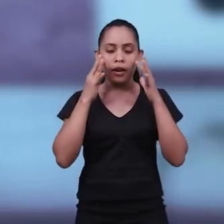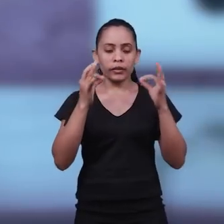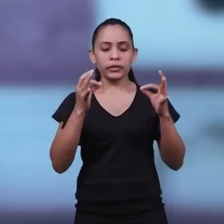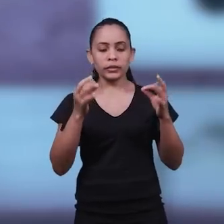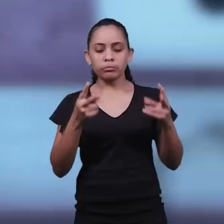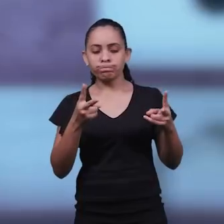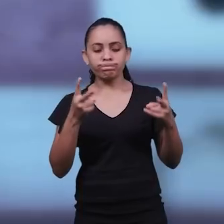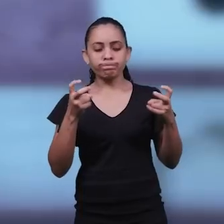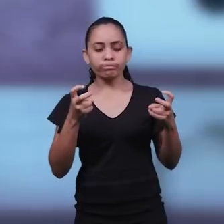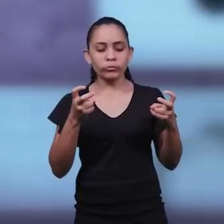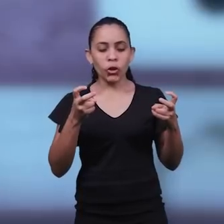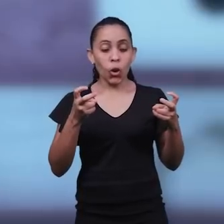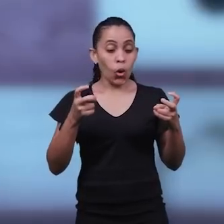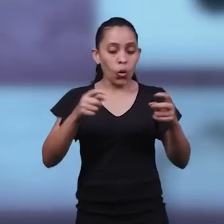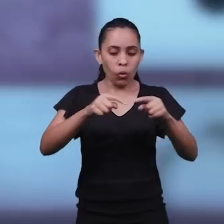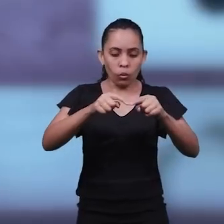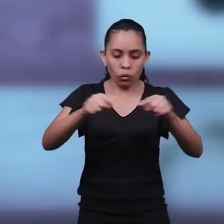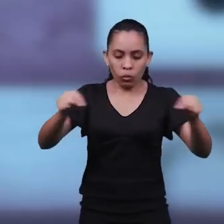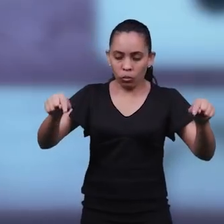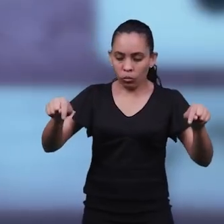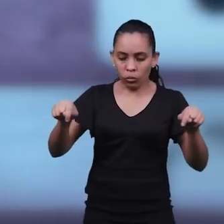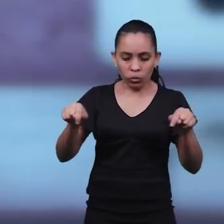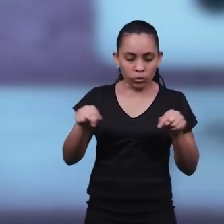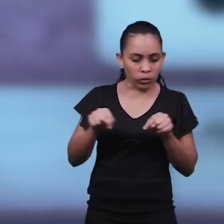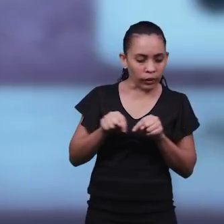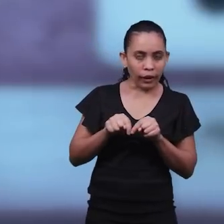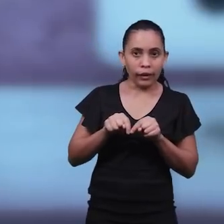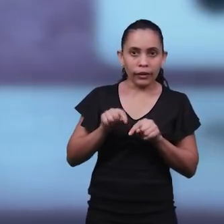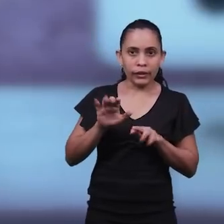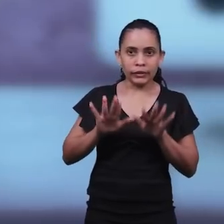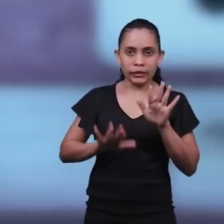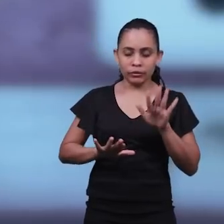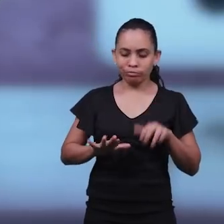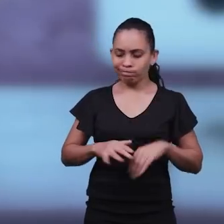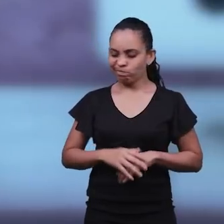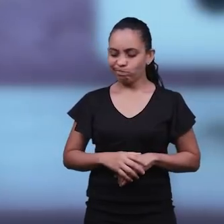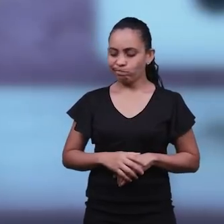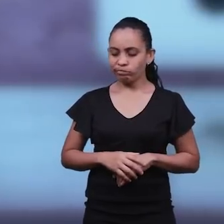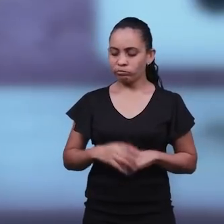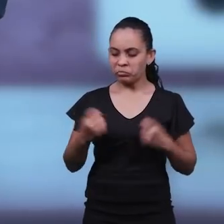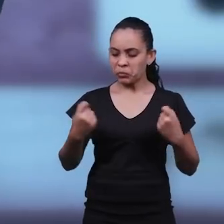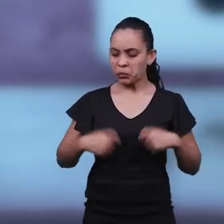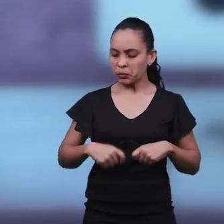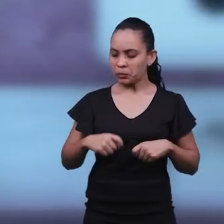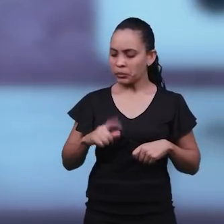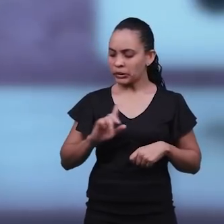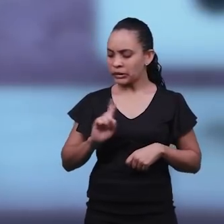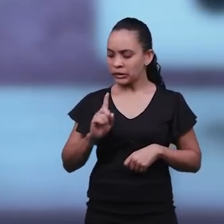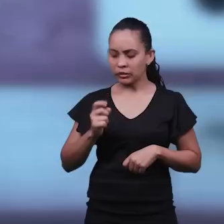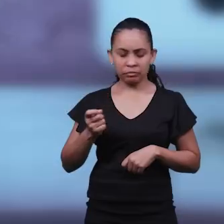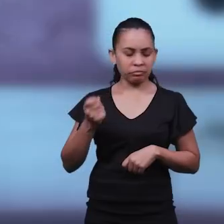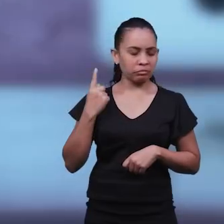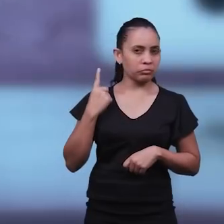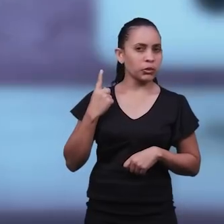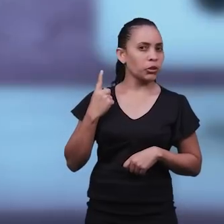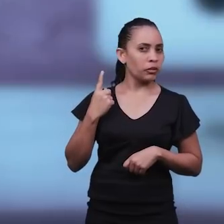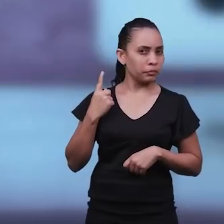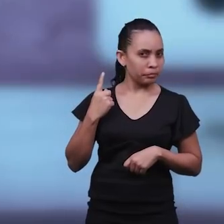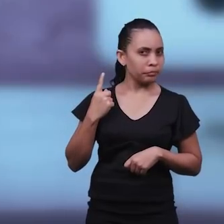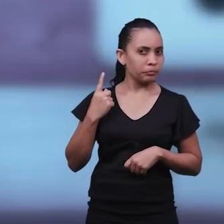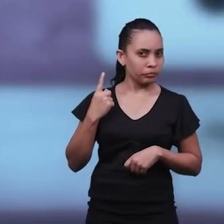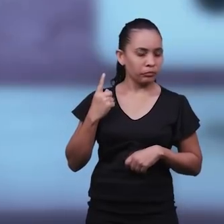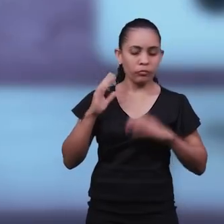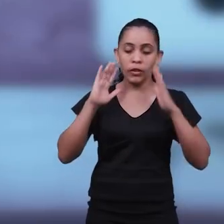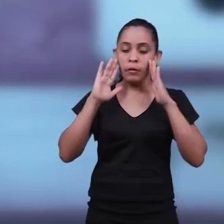a determinados aspectos do ambiente, deixando de lado o que achamos dispensável, ou seja,